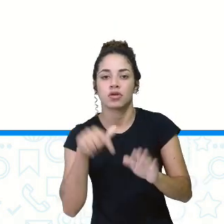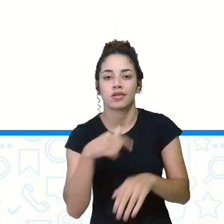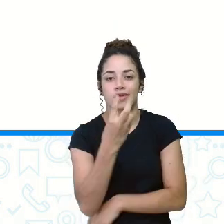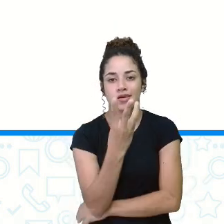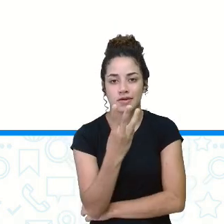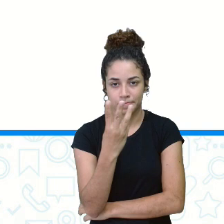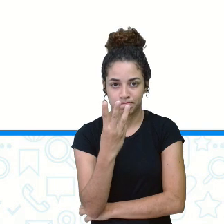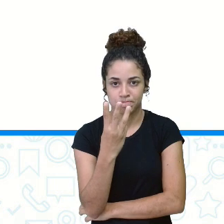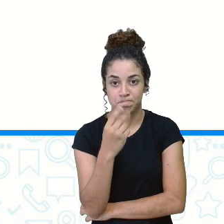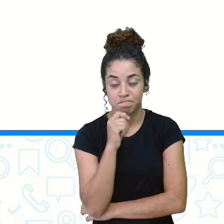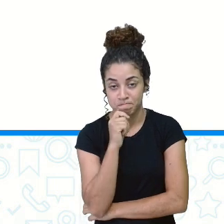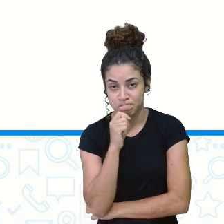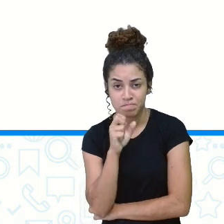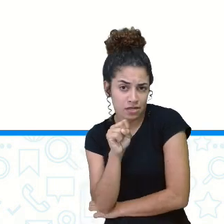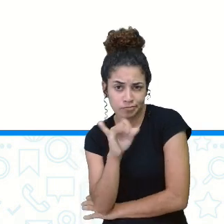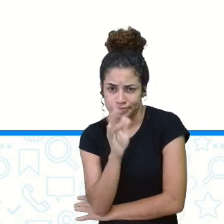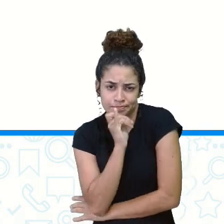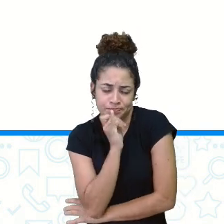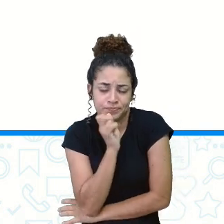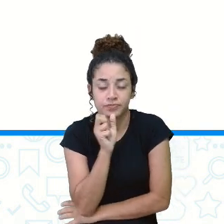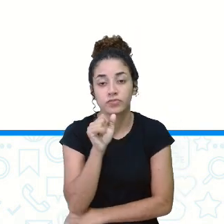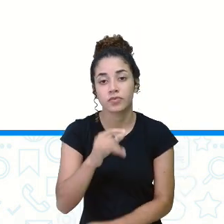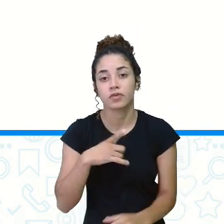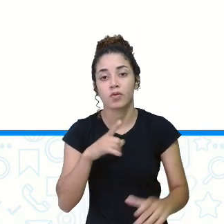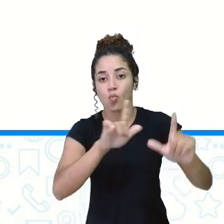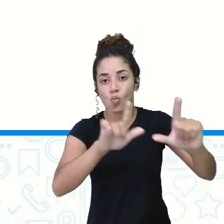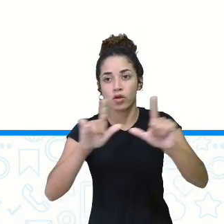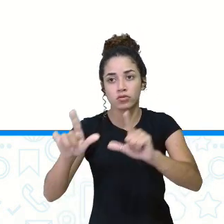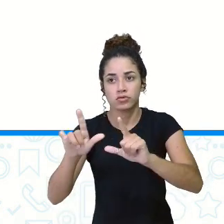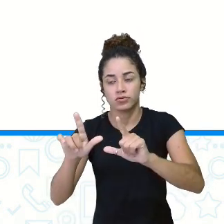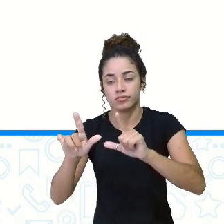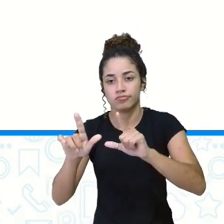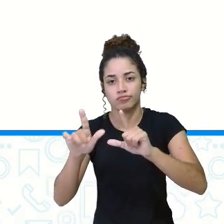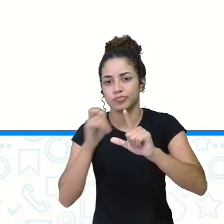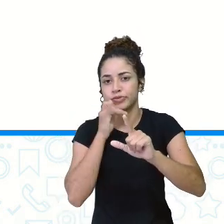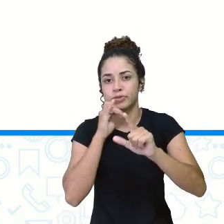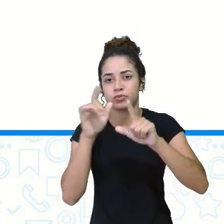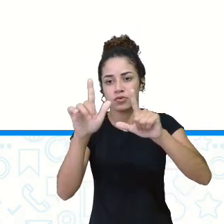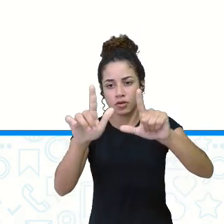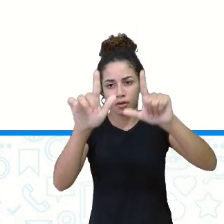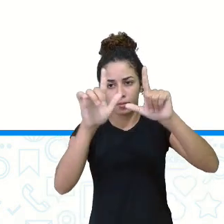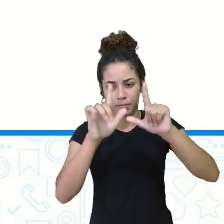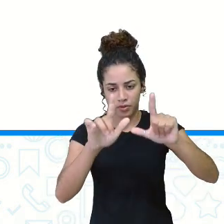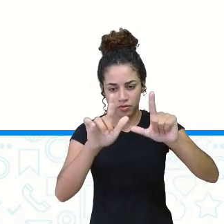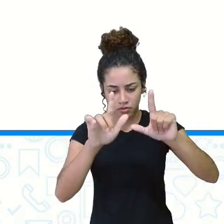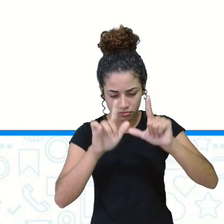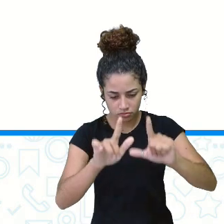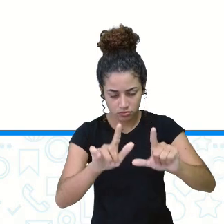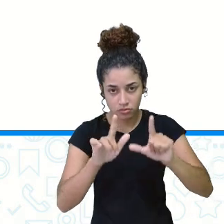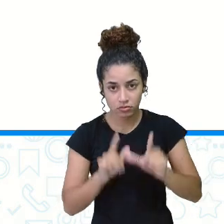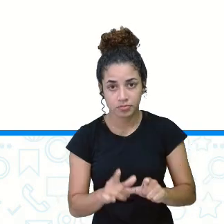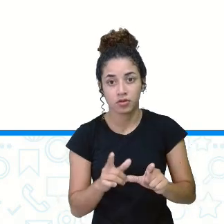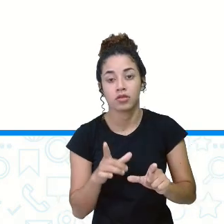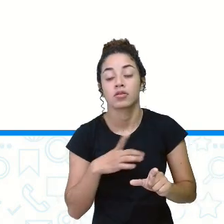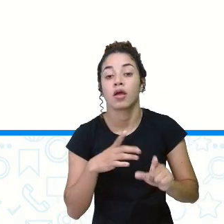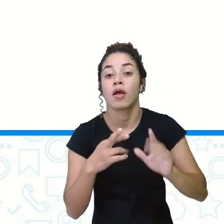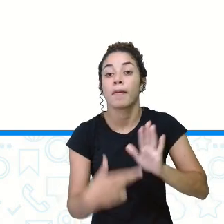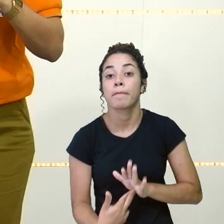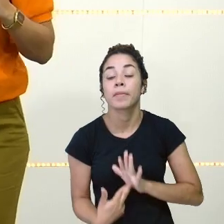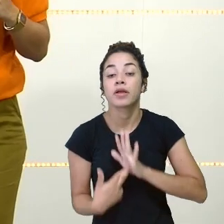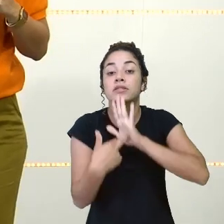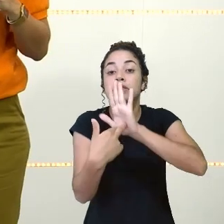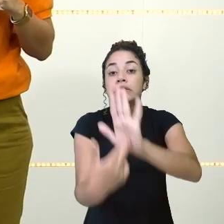3/6. Se eu pegar esse quadradinho e colocar do outro lado, embaixo do outro, que representação em